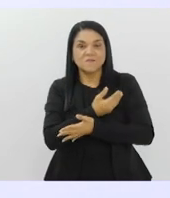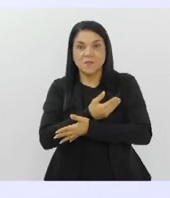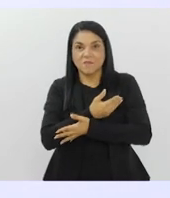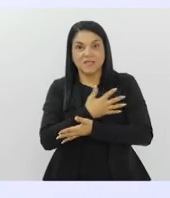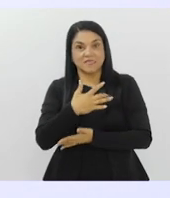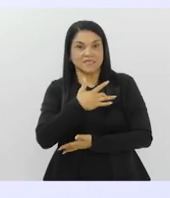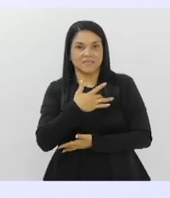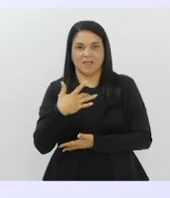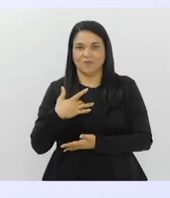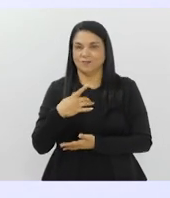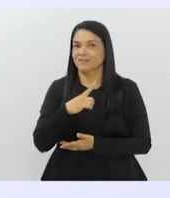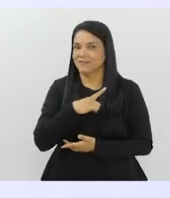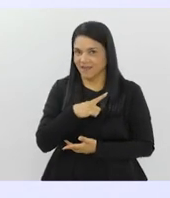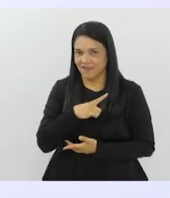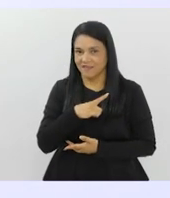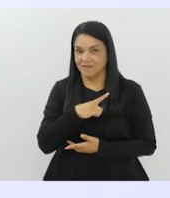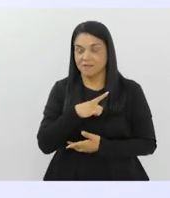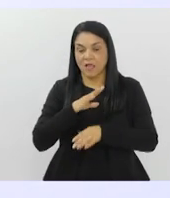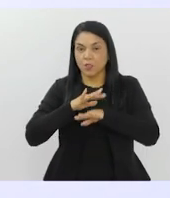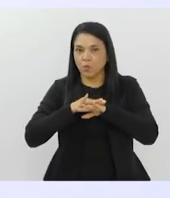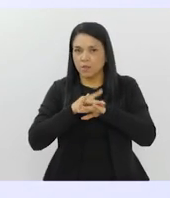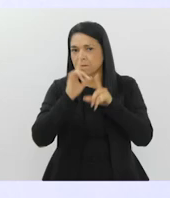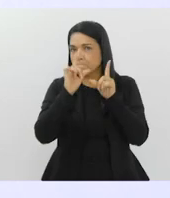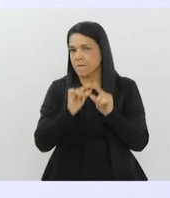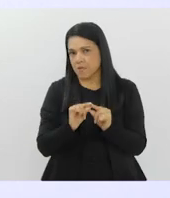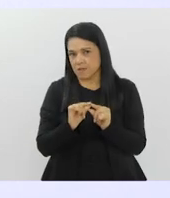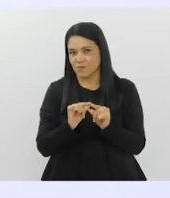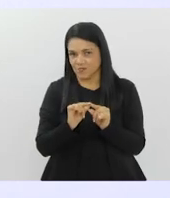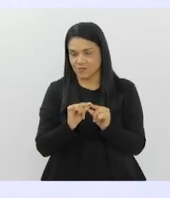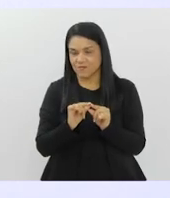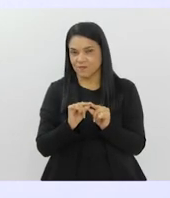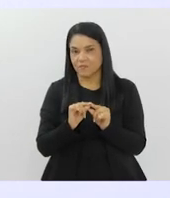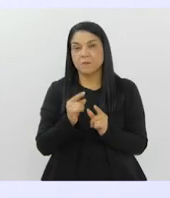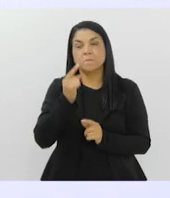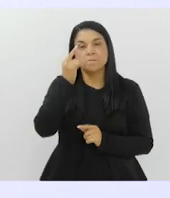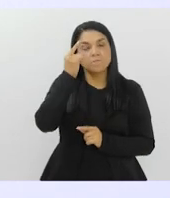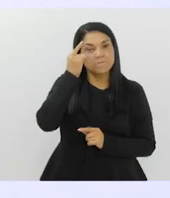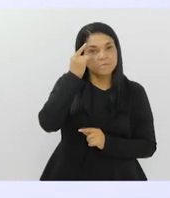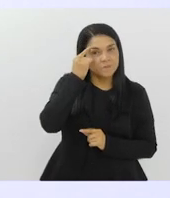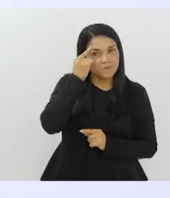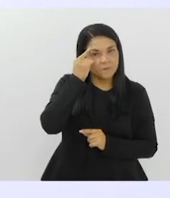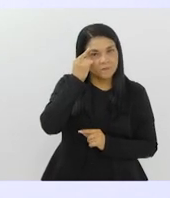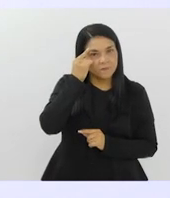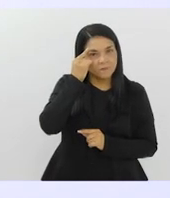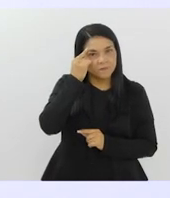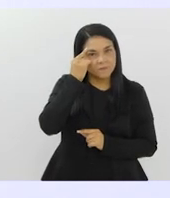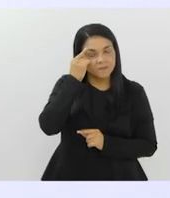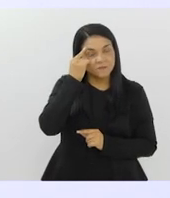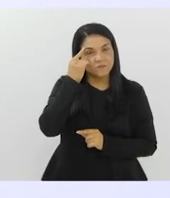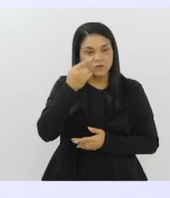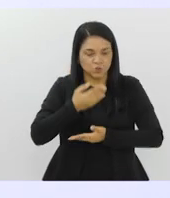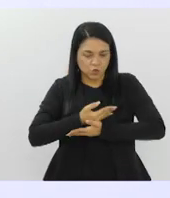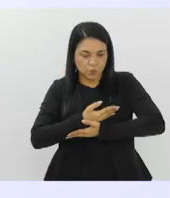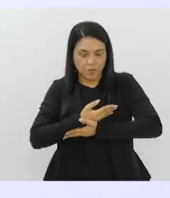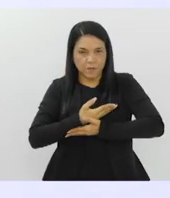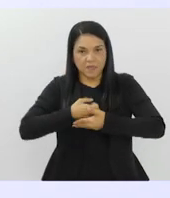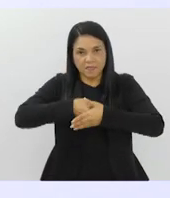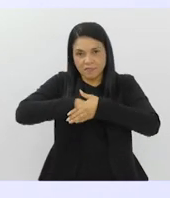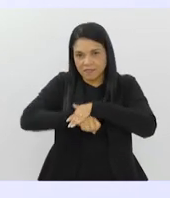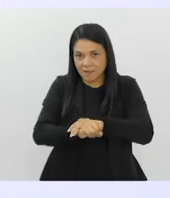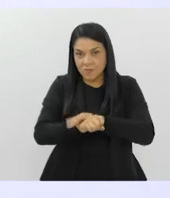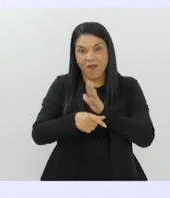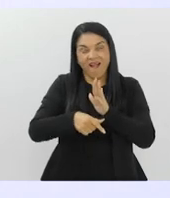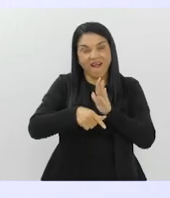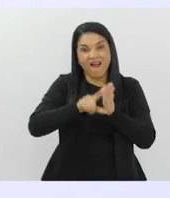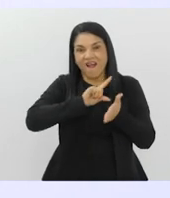saudáveis, são crianças que adoecem menos. E se vocês pensarem no caso de um prematuro que nasceu